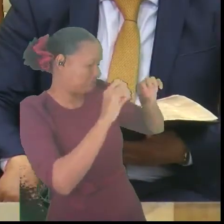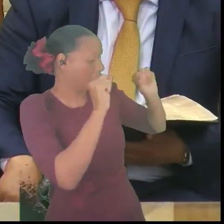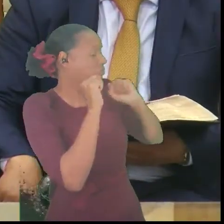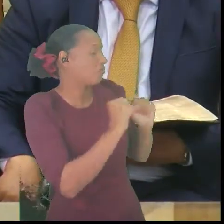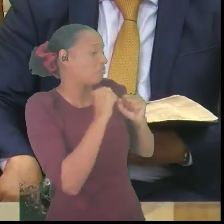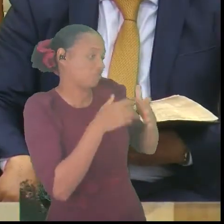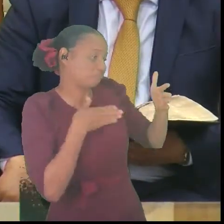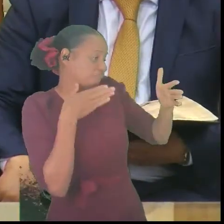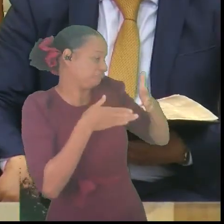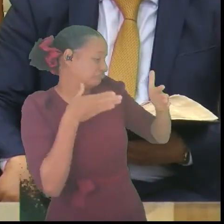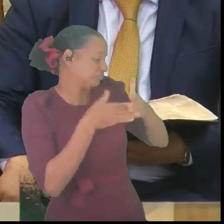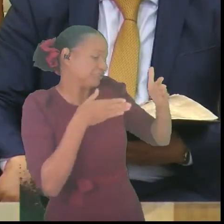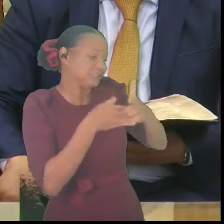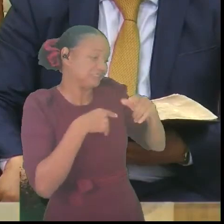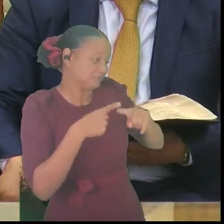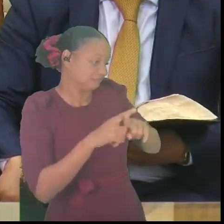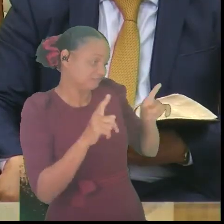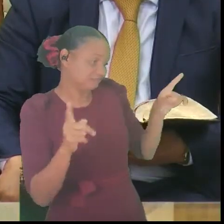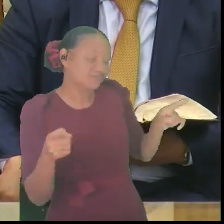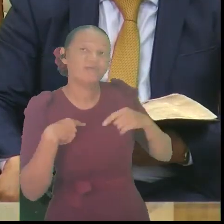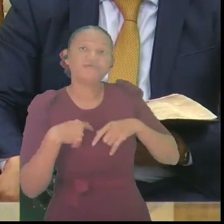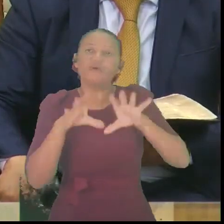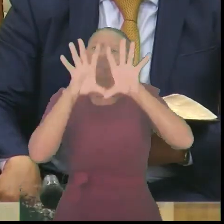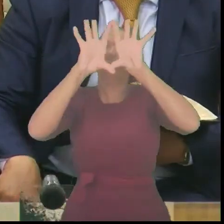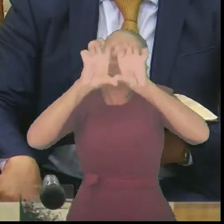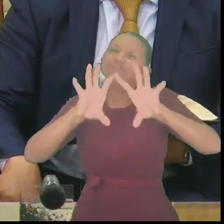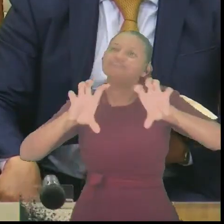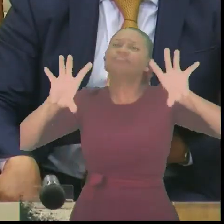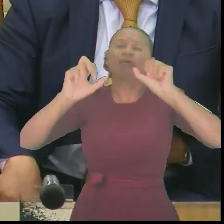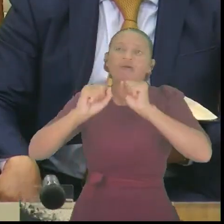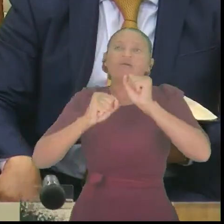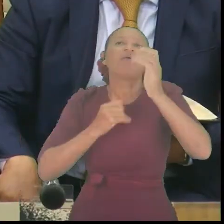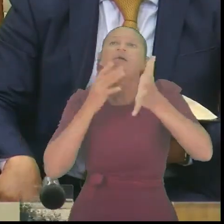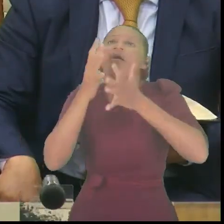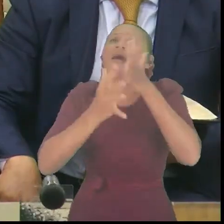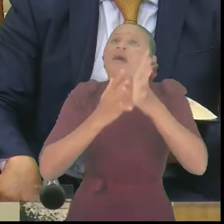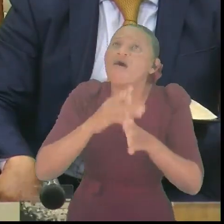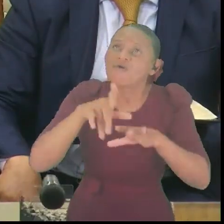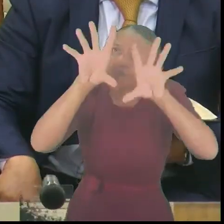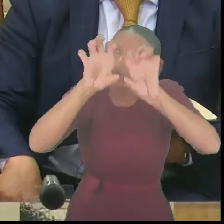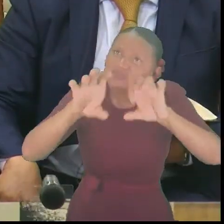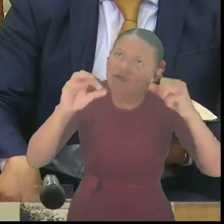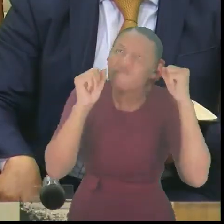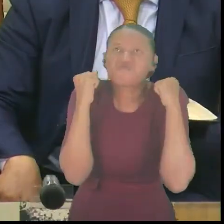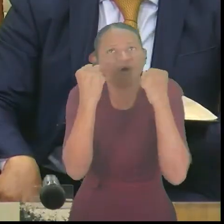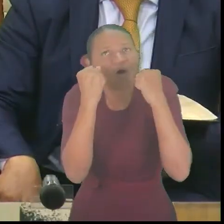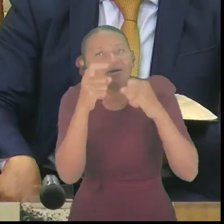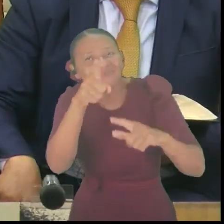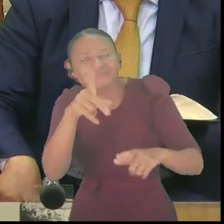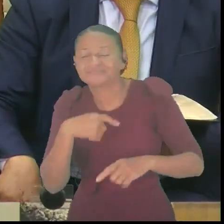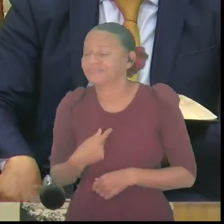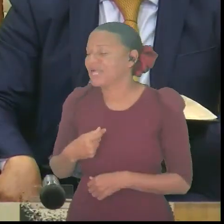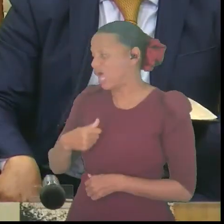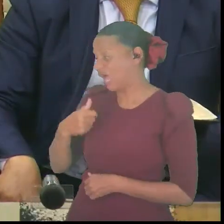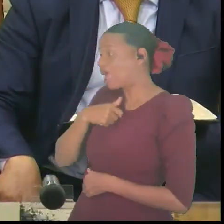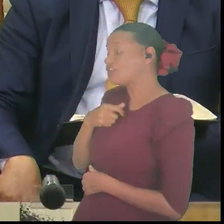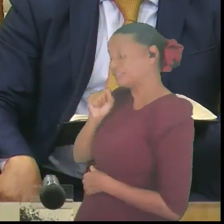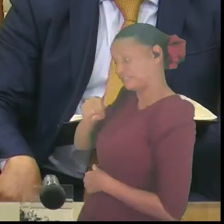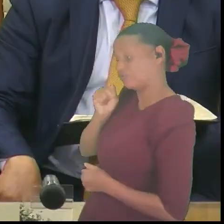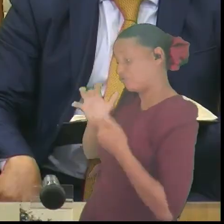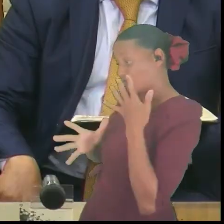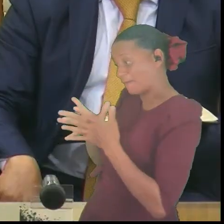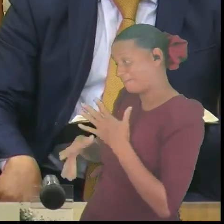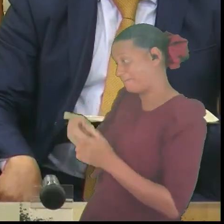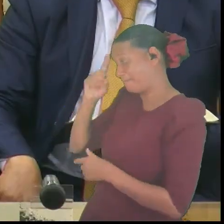de bloquear os meus raios. Então foi na nuvem, e a nuvem disse: olha, eu realmente sou forte, mas não sou tão forte como você pensa, porque se